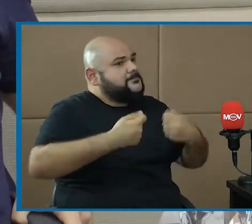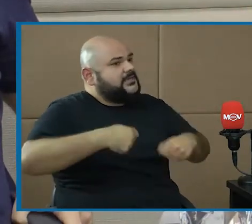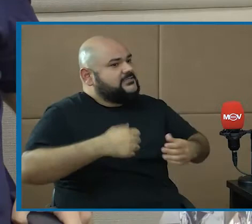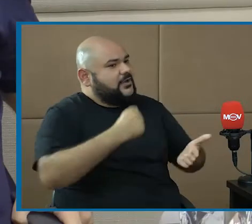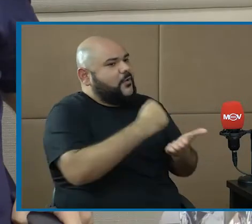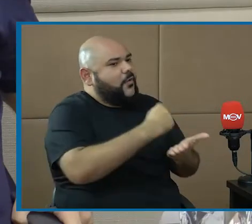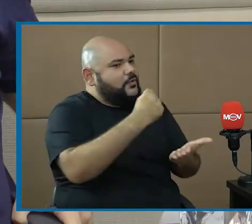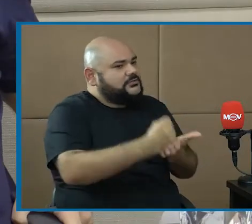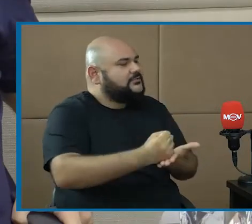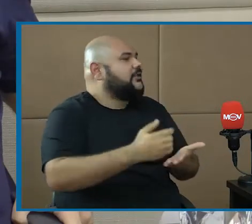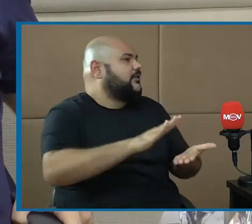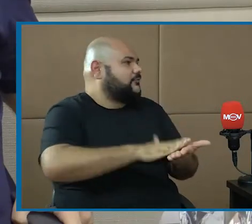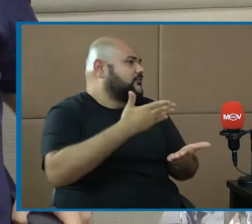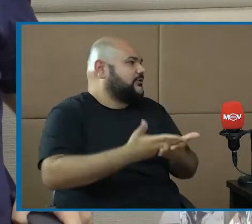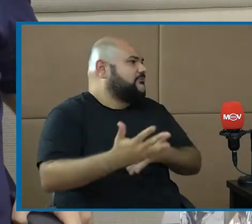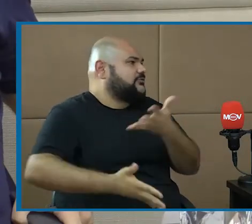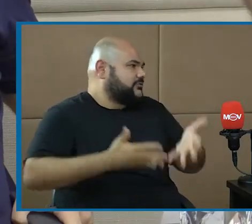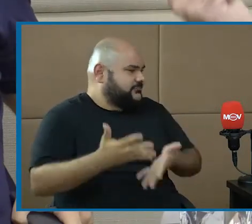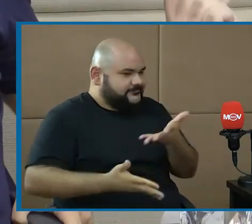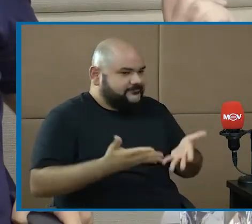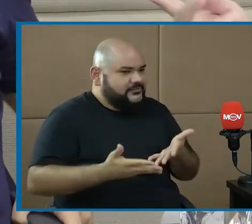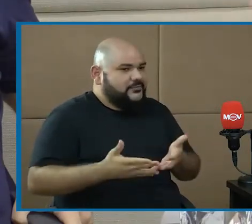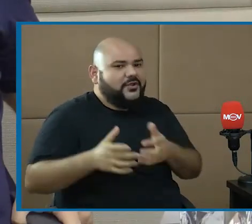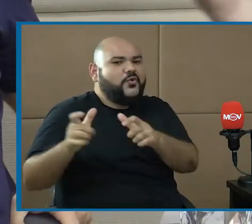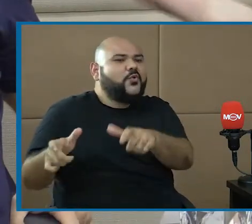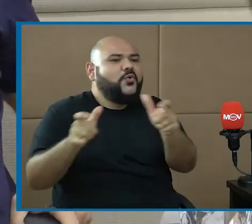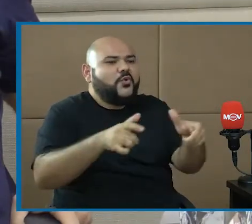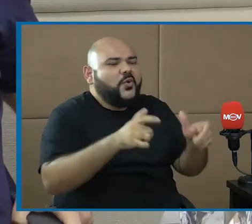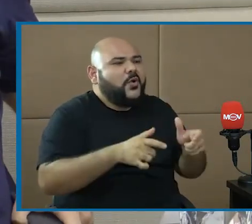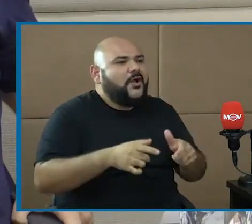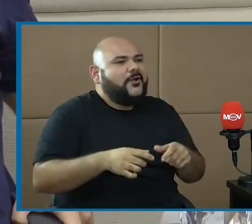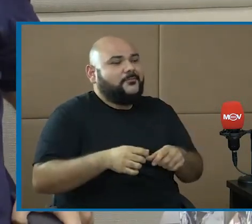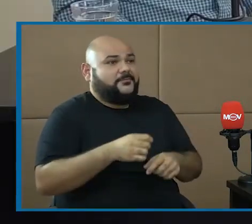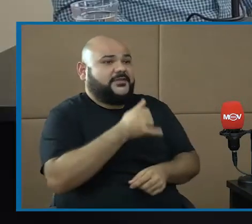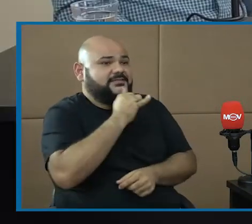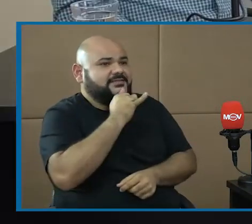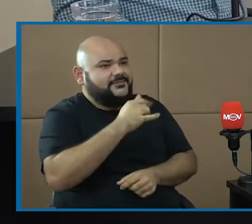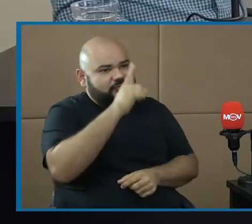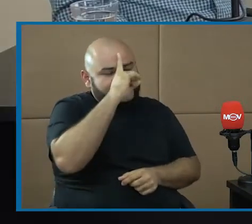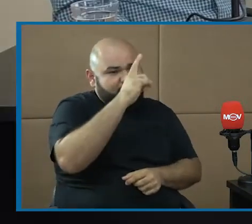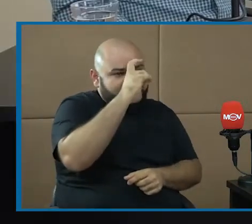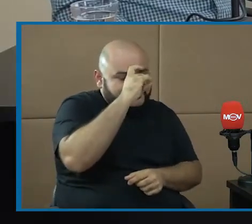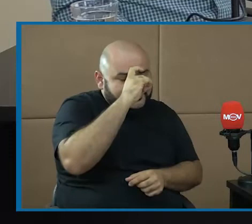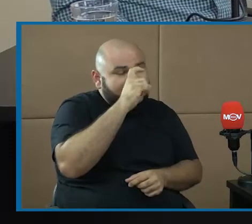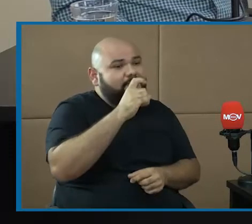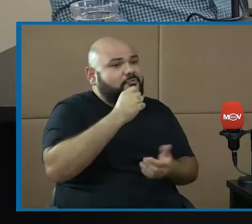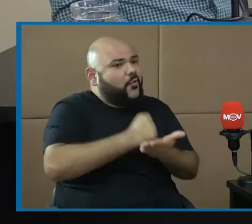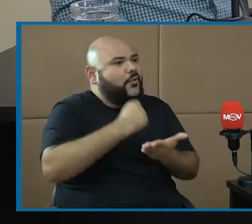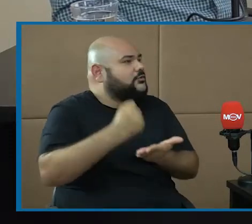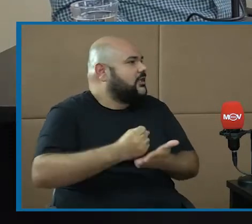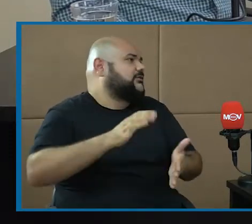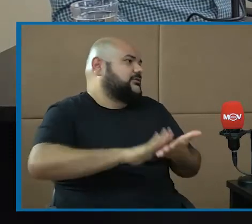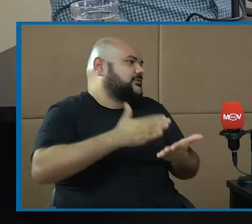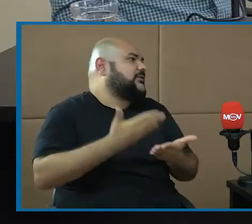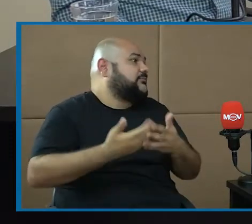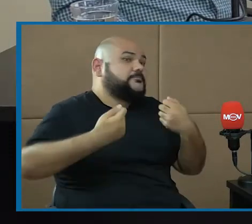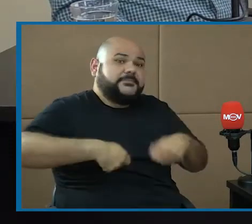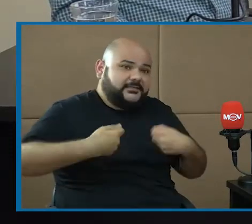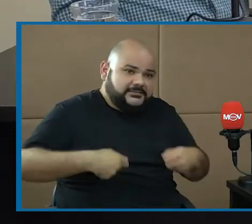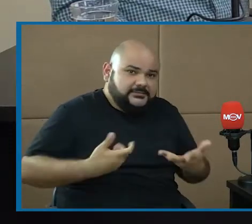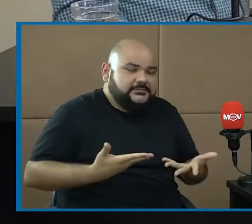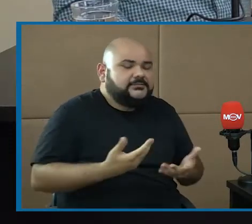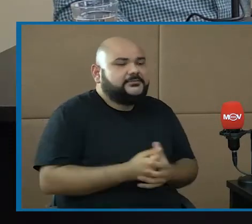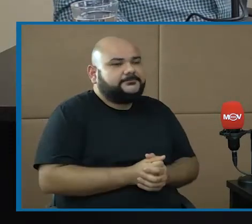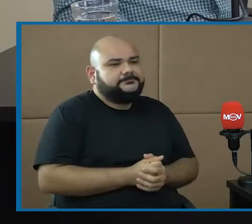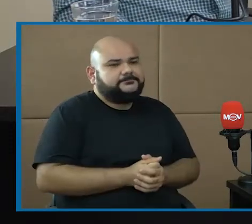intérpretes já estejam contratados pelos locais em que eles vão se apresentar ou requerer o serviço. Pois é, exatamente isso. A gente estava conversando antes.